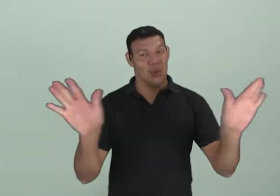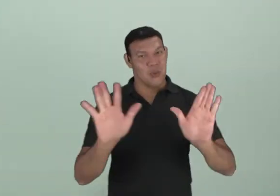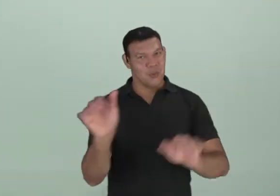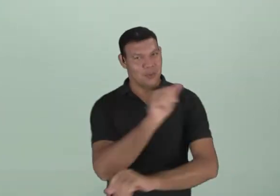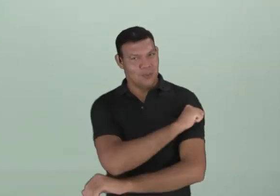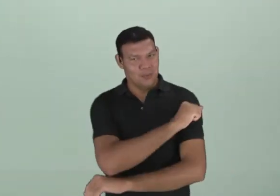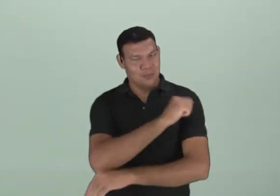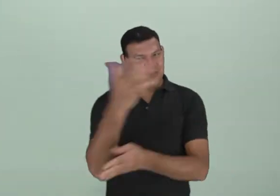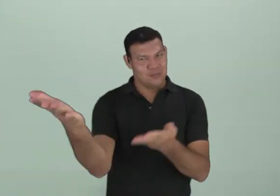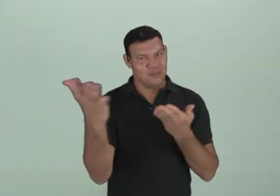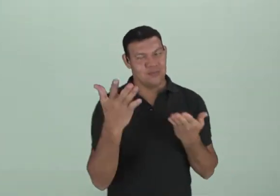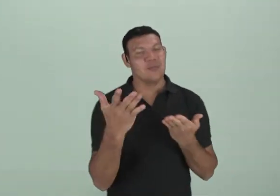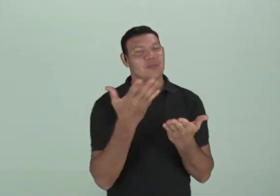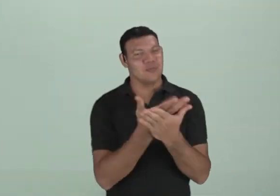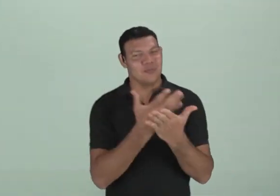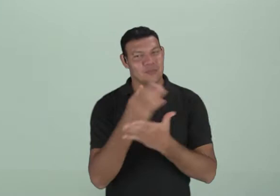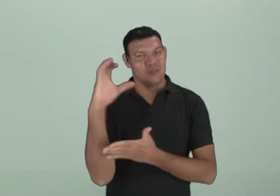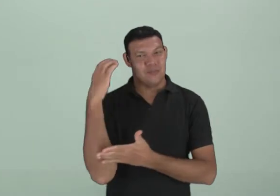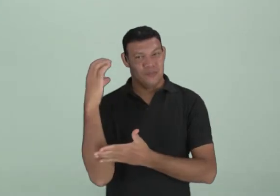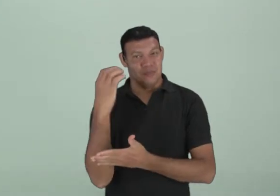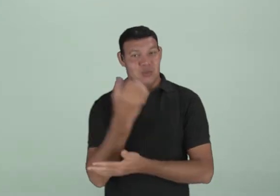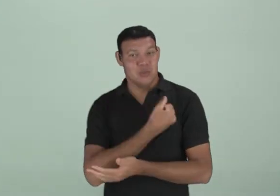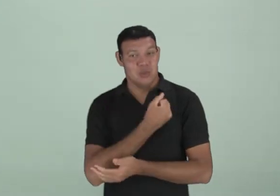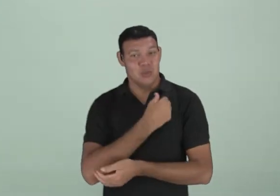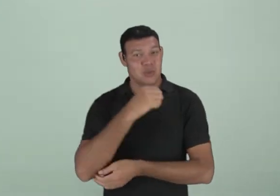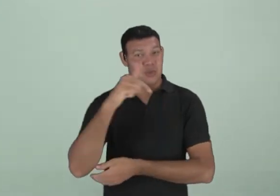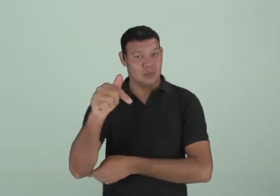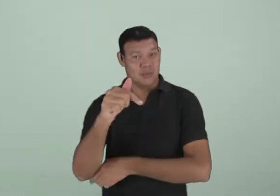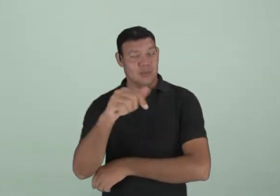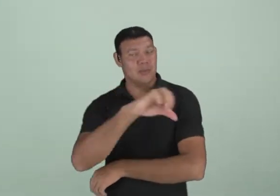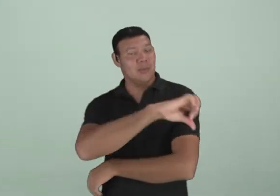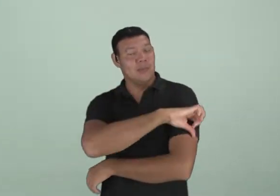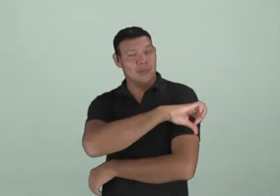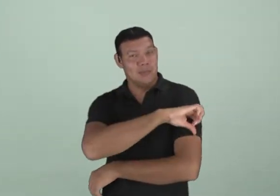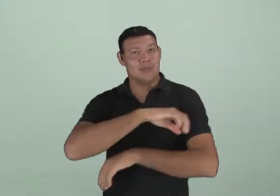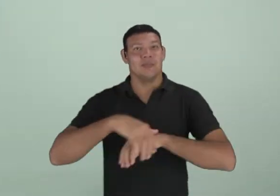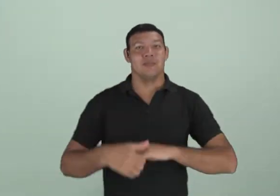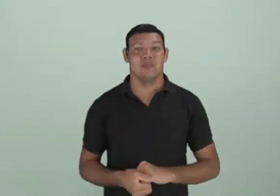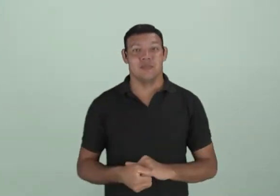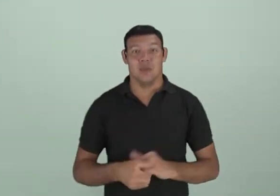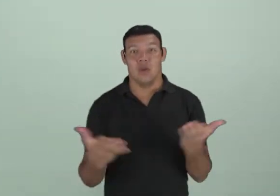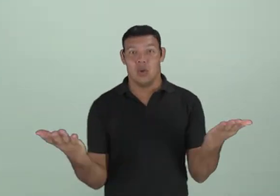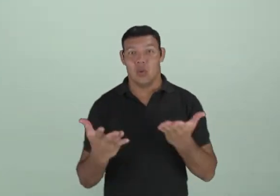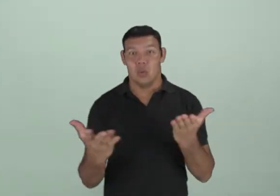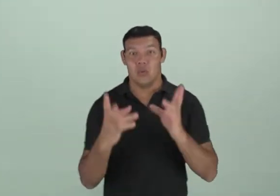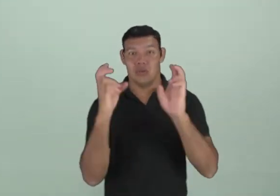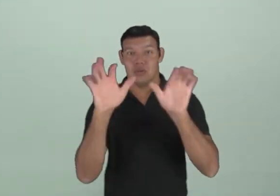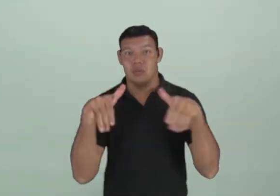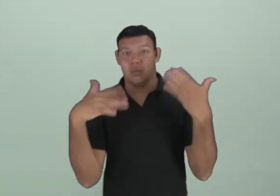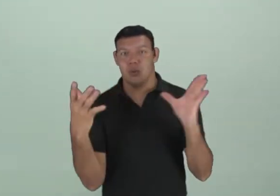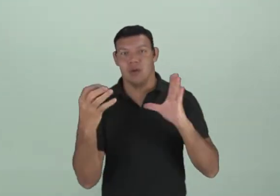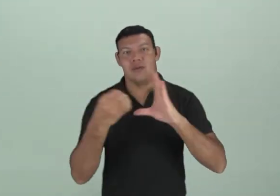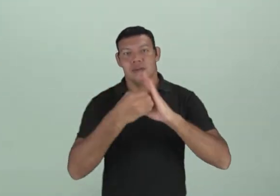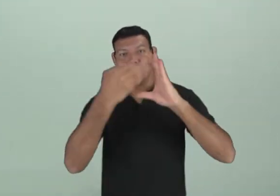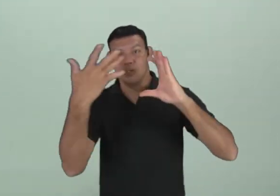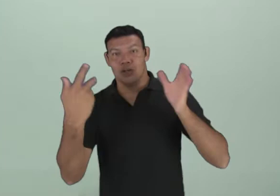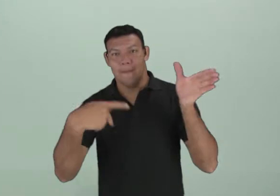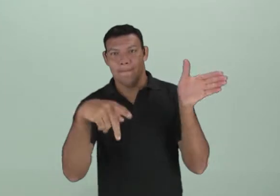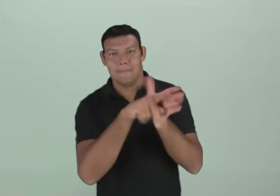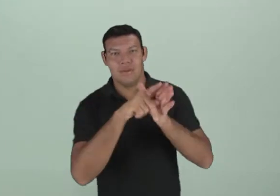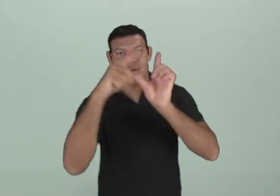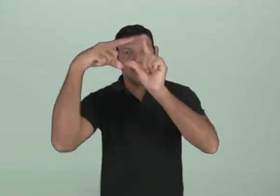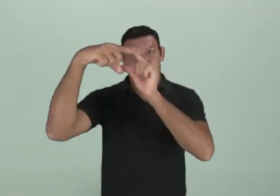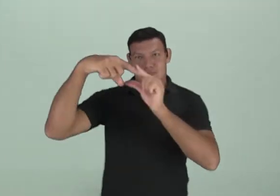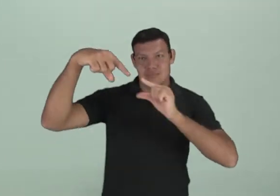Olá, alunos, bem-vindos a mais uma aula de ciências, aula de número 7 do nono ano, onde nós vamos falar sobre as características da Lua, tá?